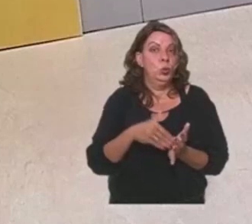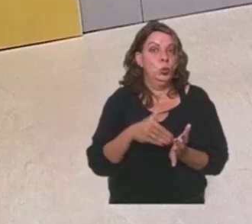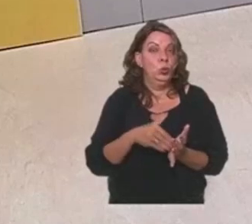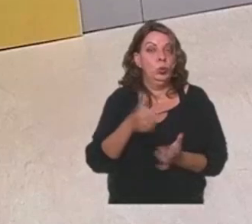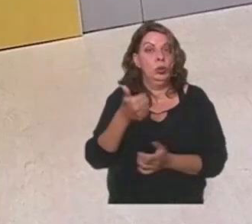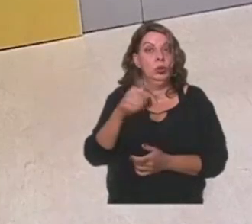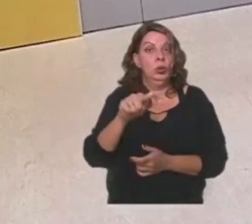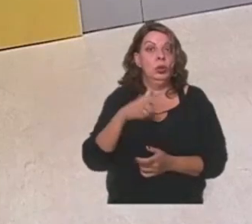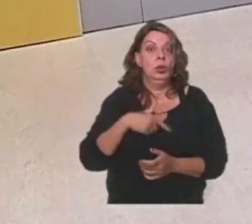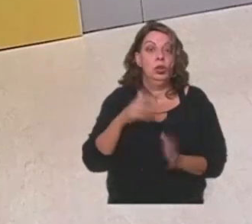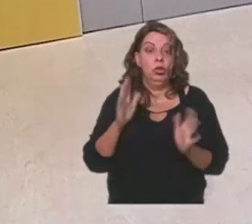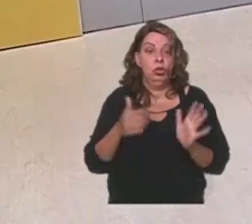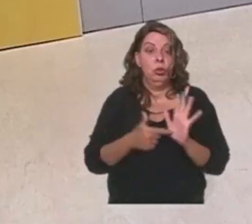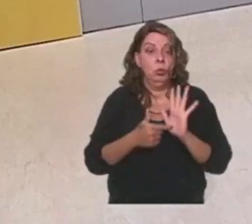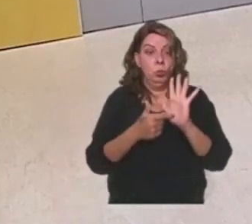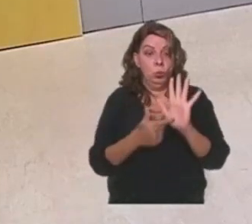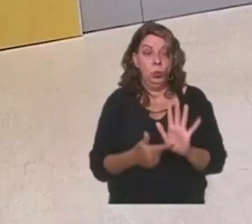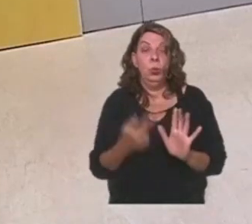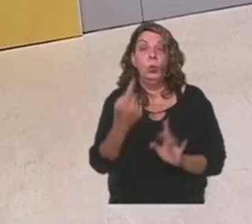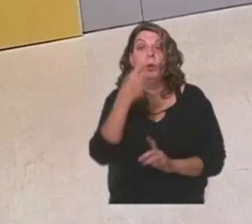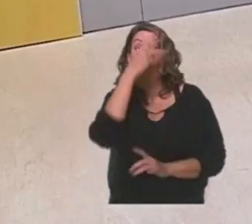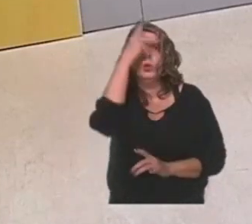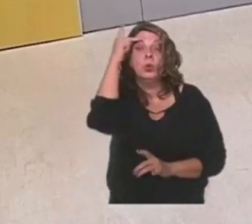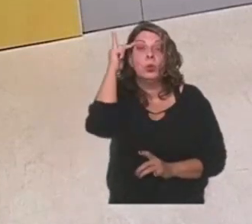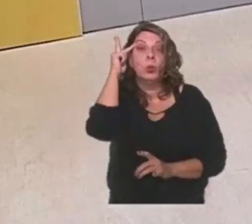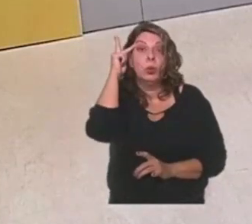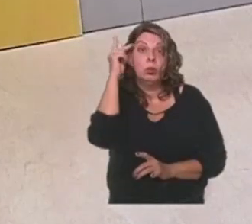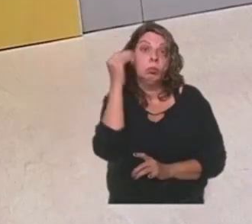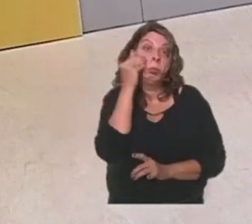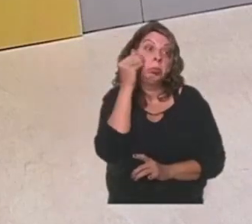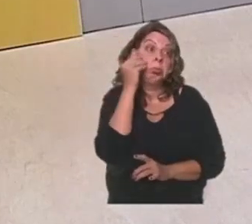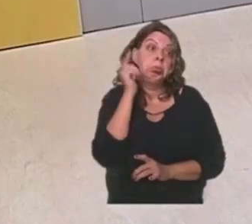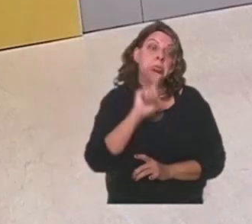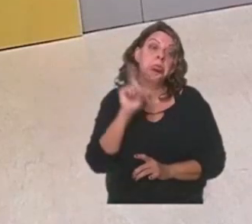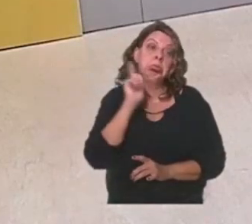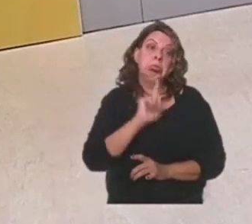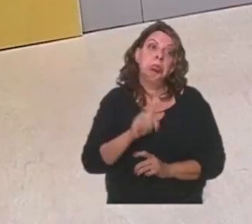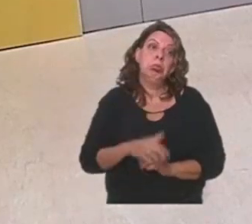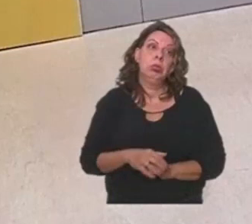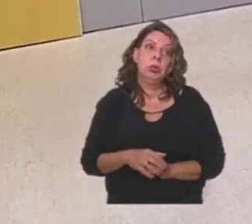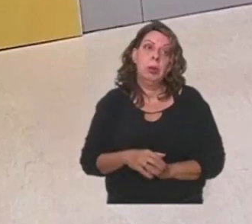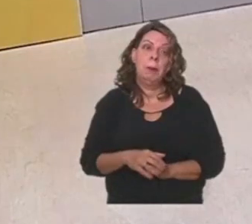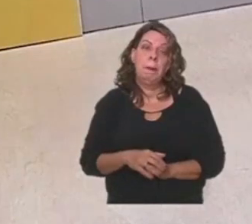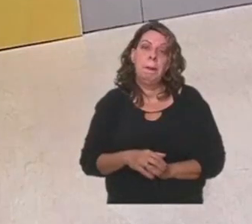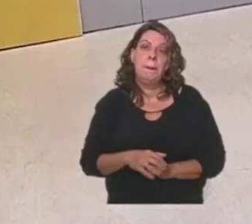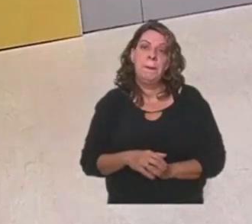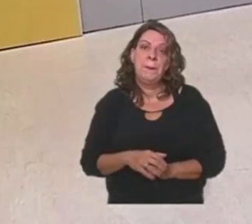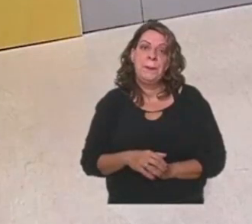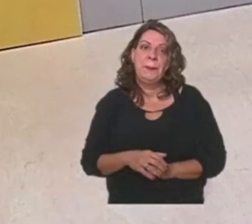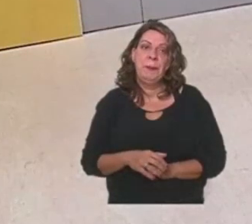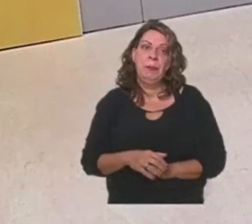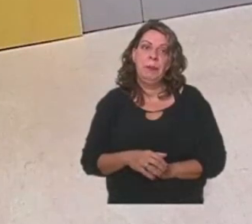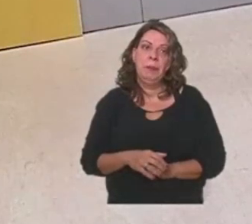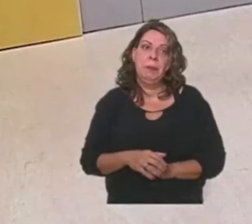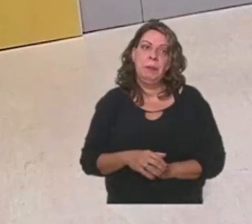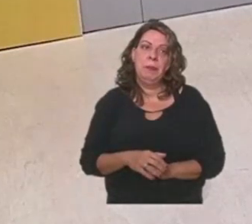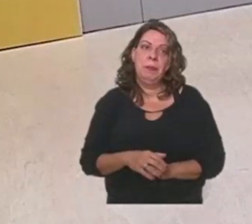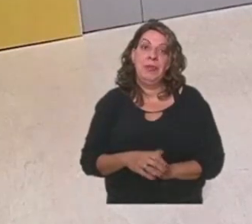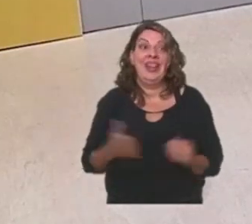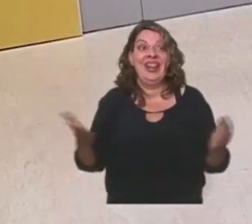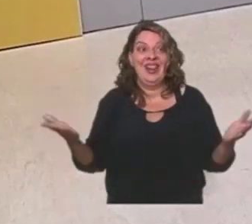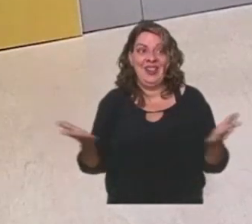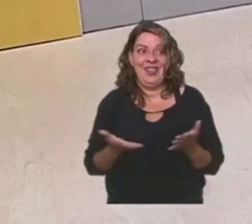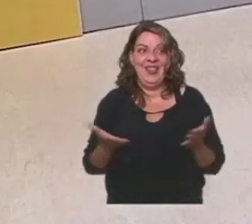foi 17. Já colocou aí um título com possibilidade de levar. E olha só. Será